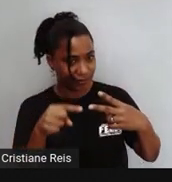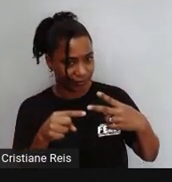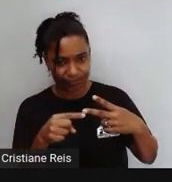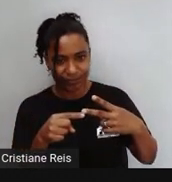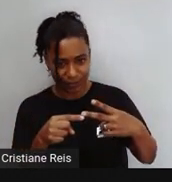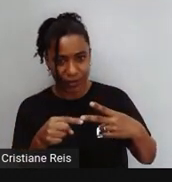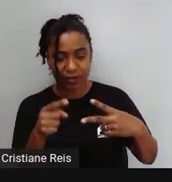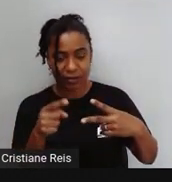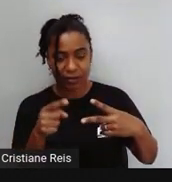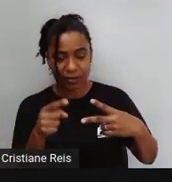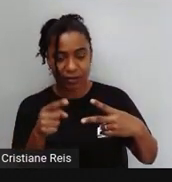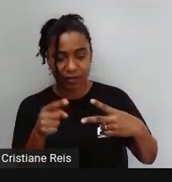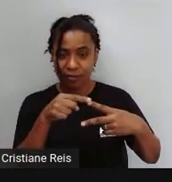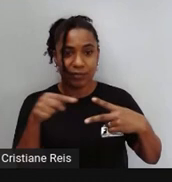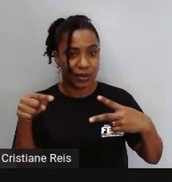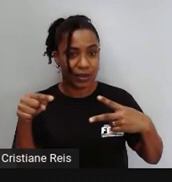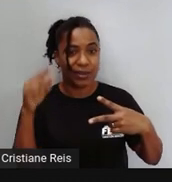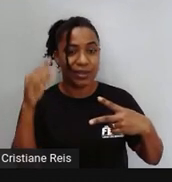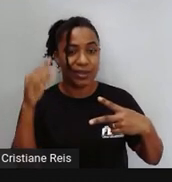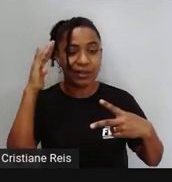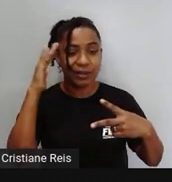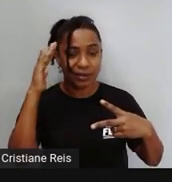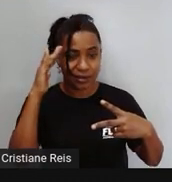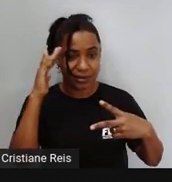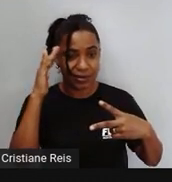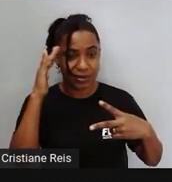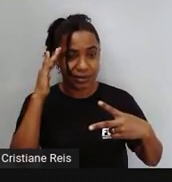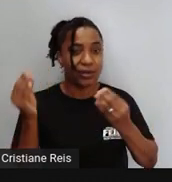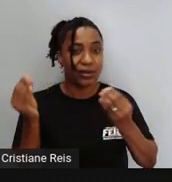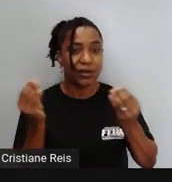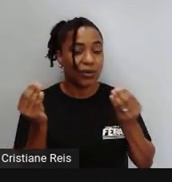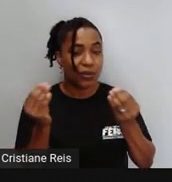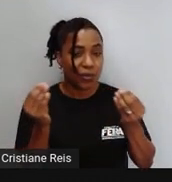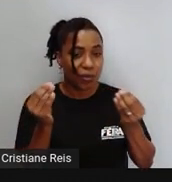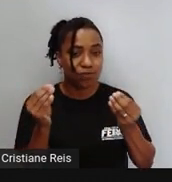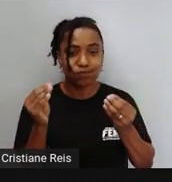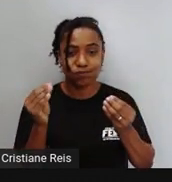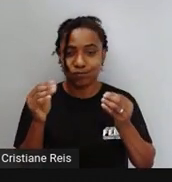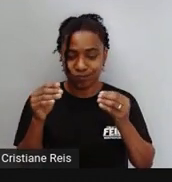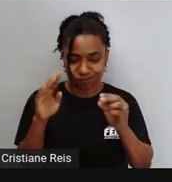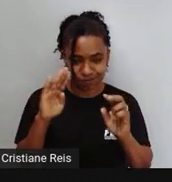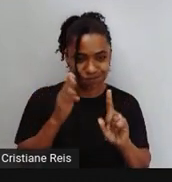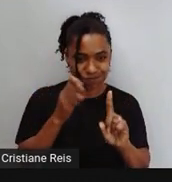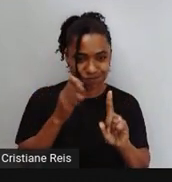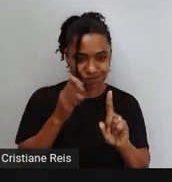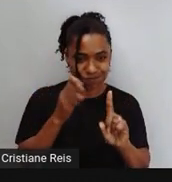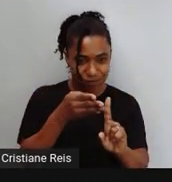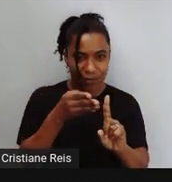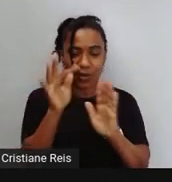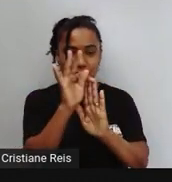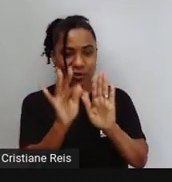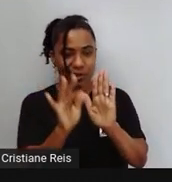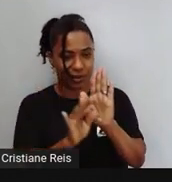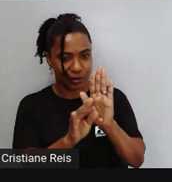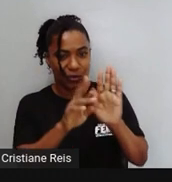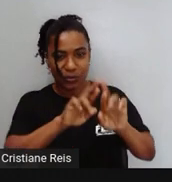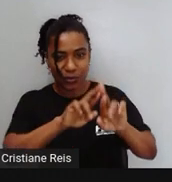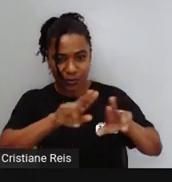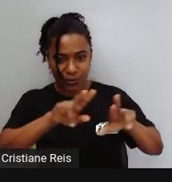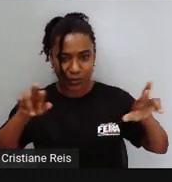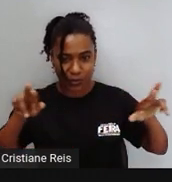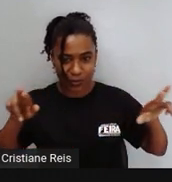Vamos compreender de forma global e específica o texto multimodal. Além de que vamos